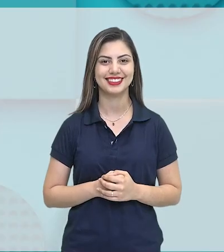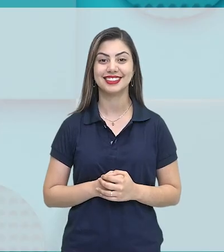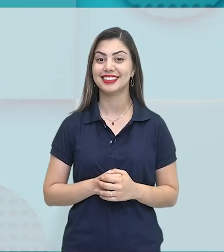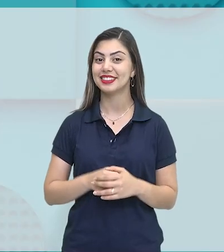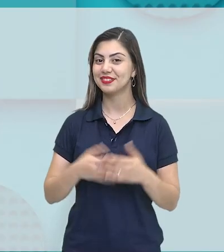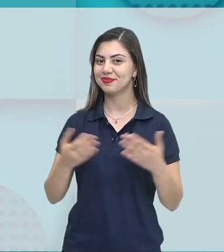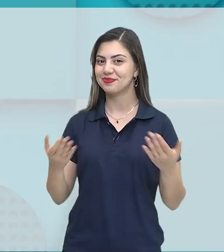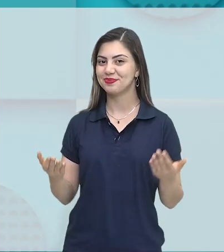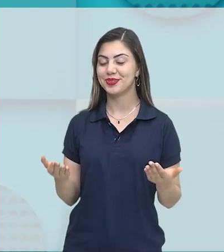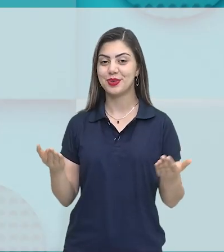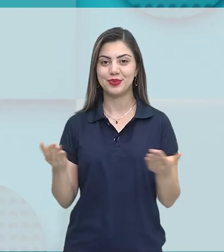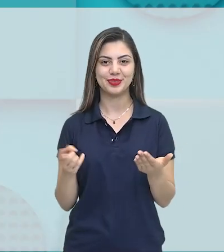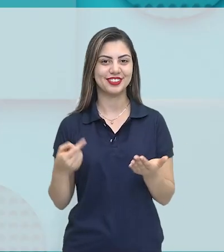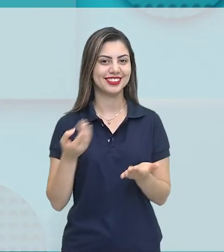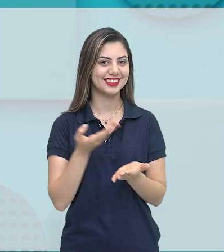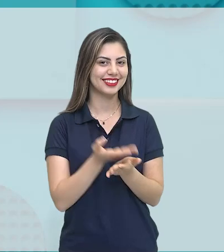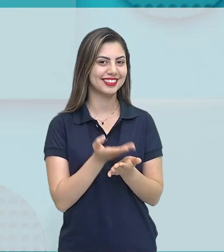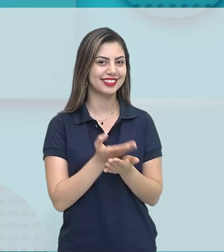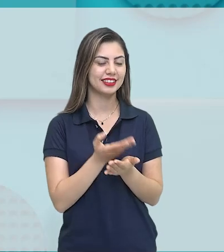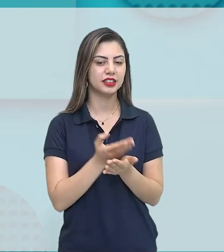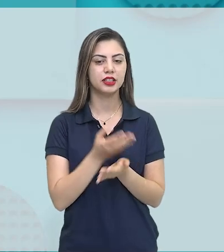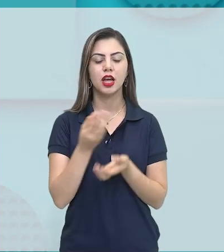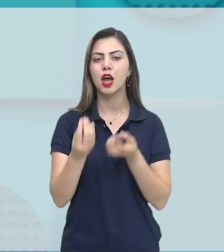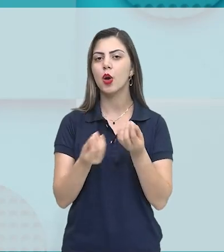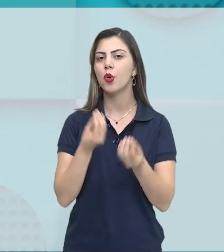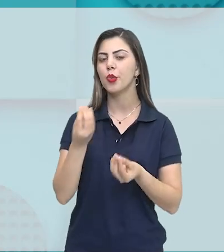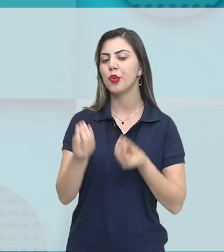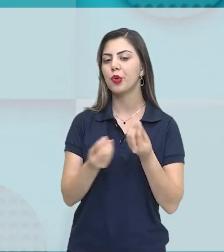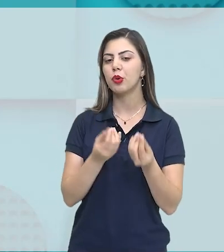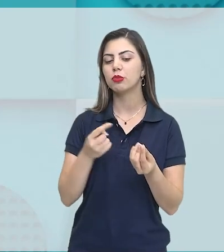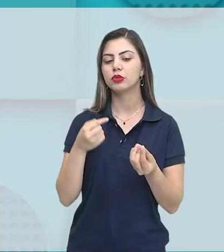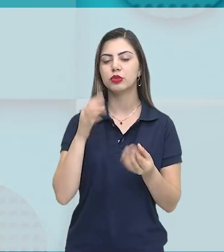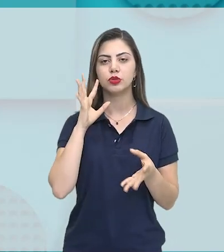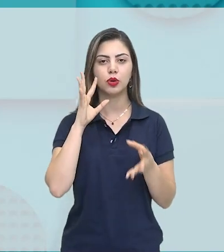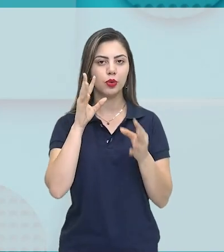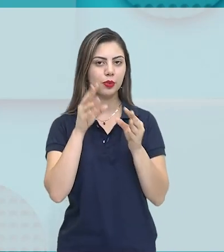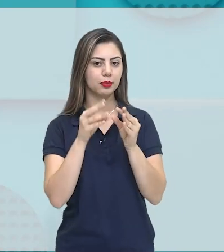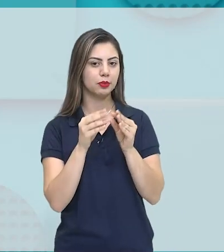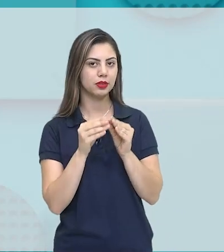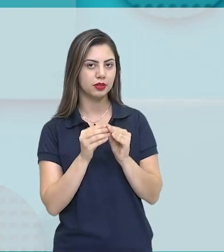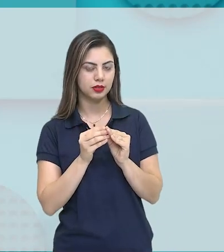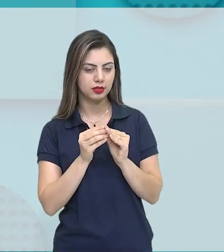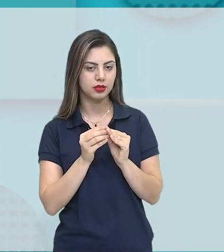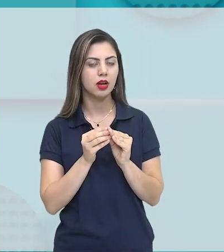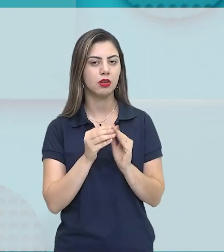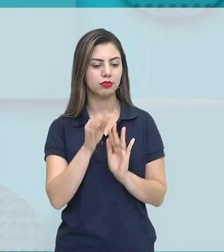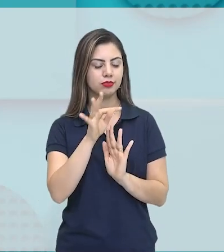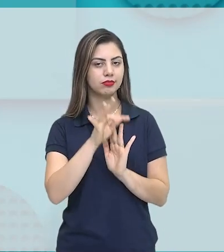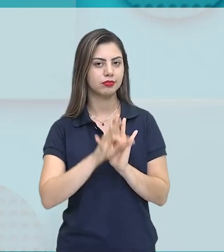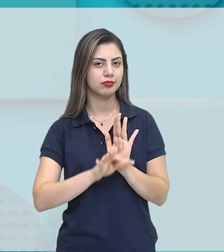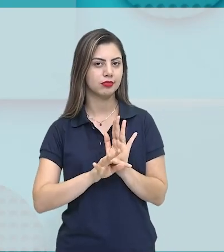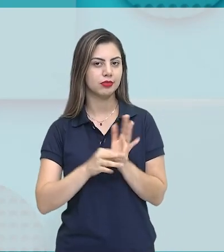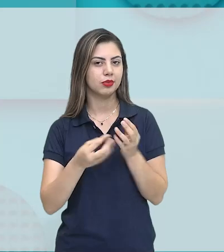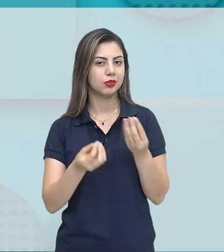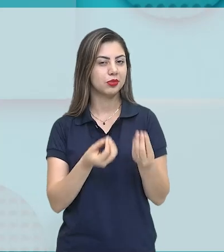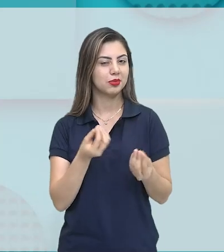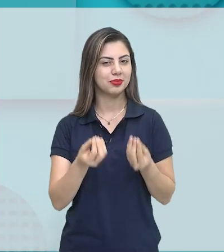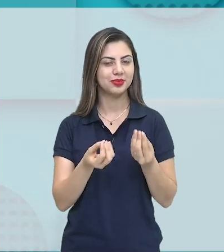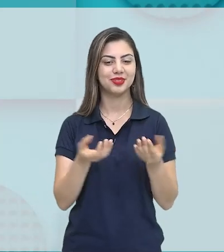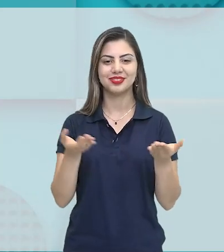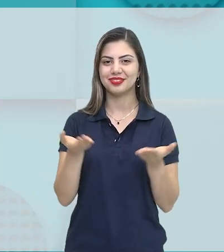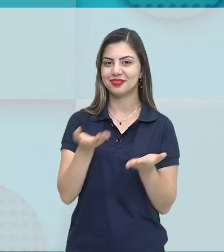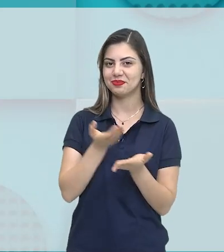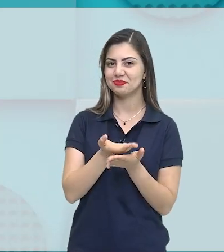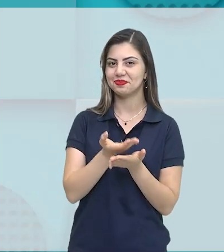Pessoal, vamos compreender como se dá a interpretação e a compreensão textual